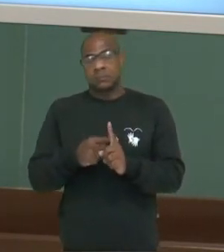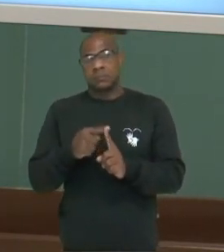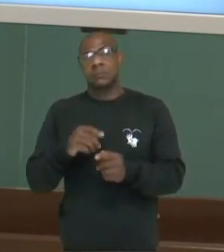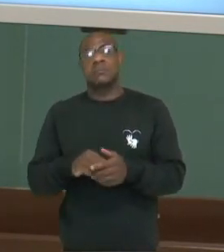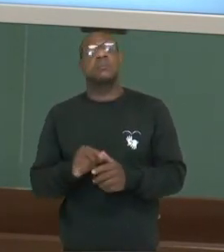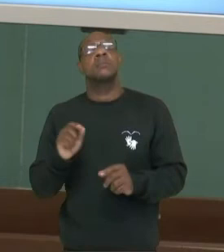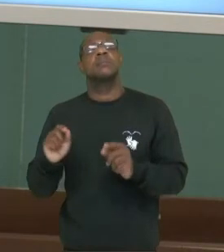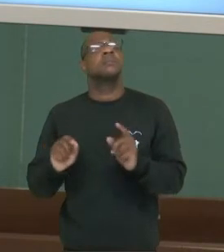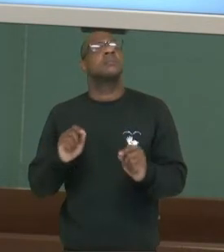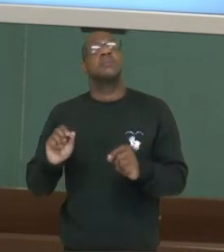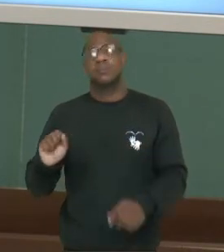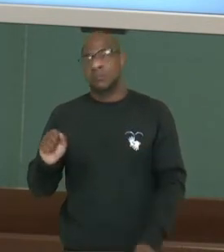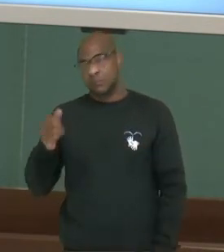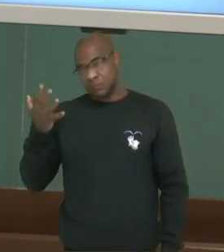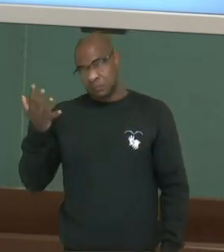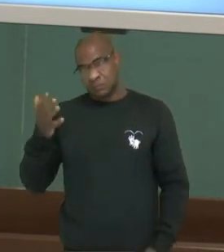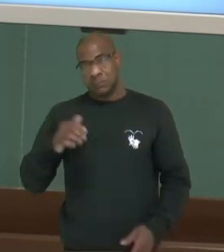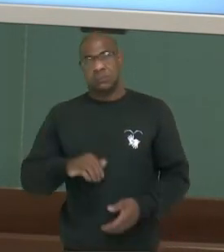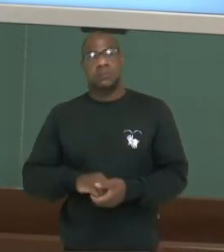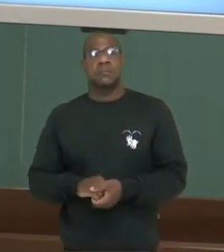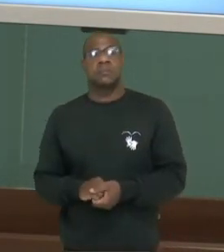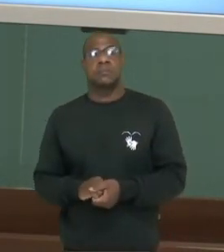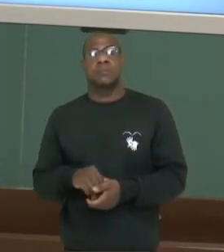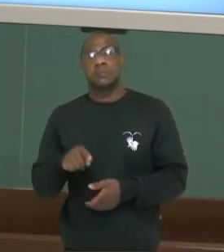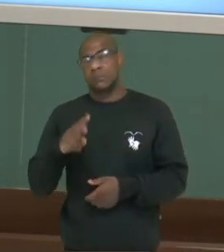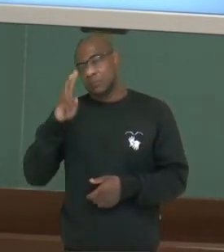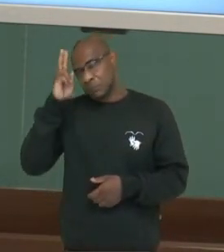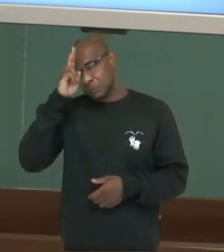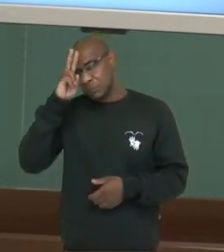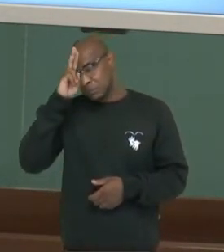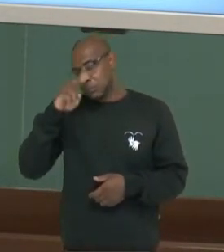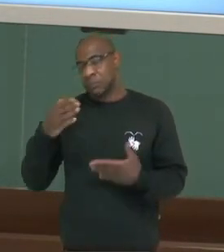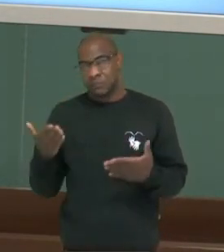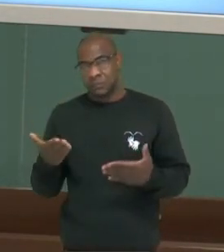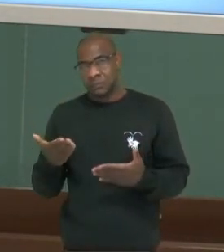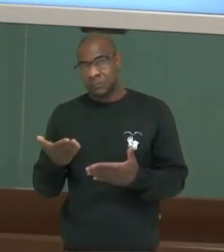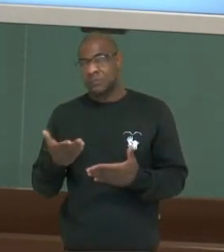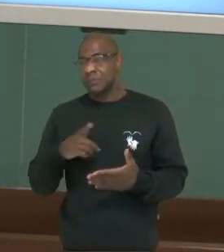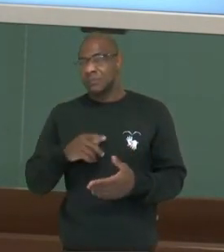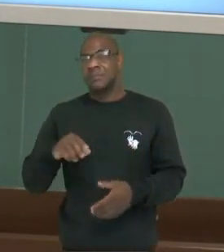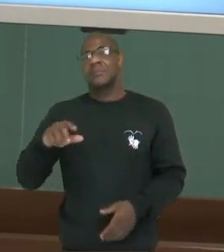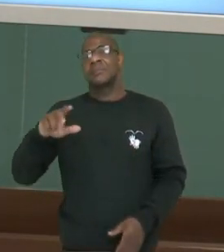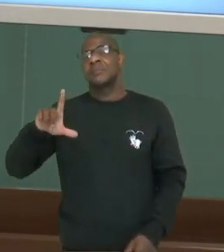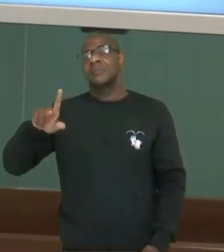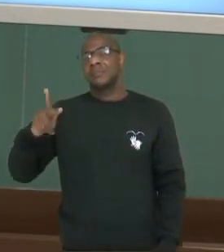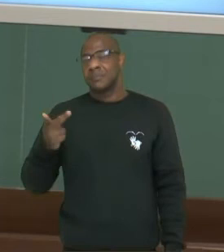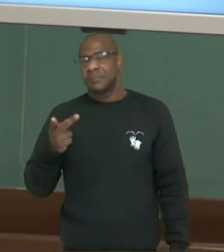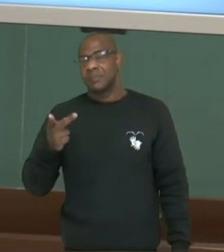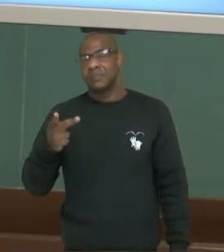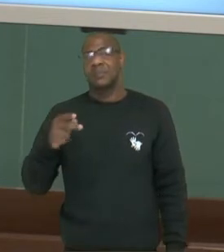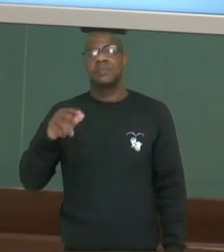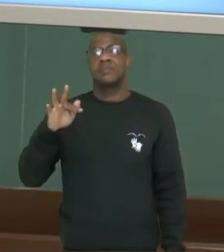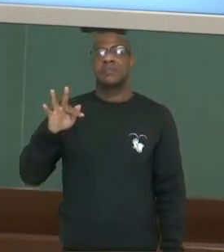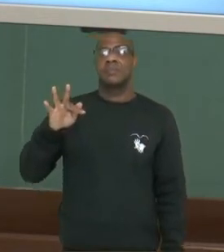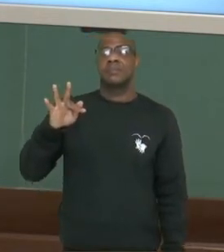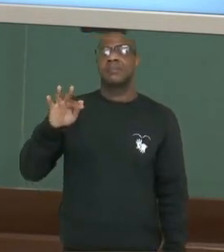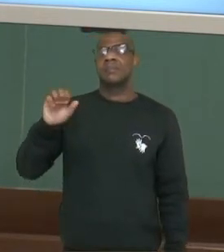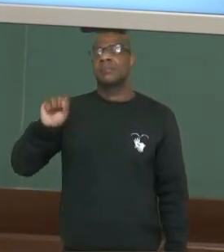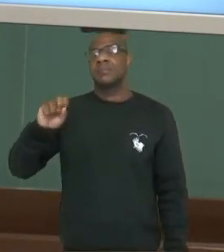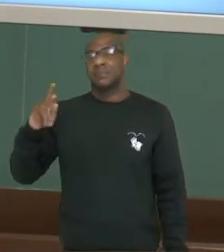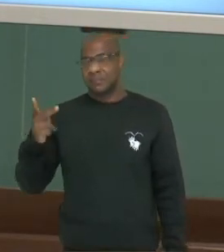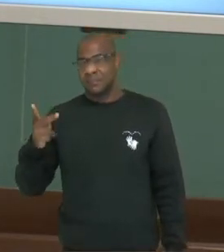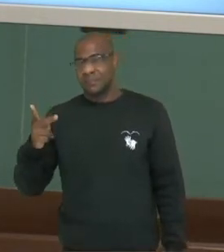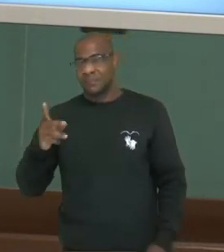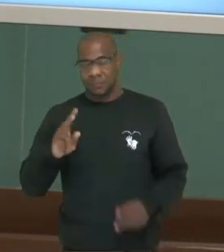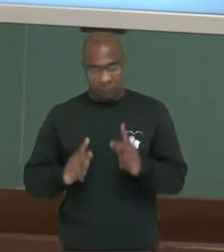que acontece com os hormônios? Se vocês lembram que eu falei FSH, LH, estrógeno e progesterona? Quantos hormônios, né? Eles